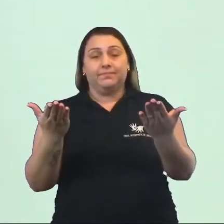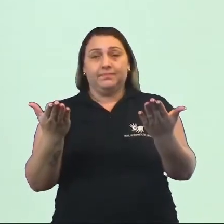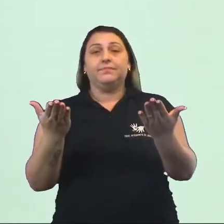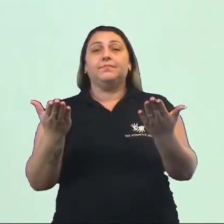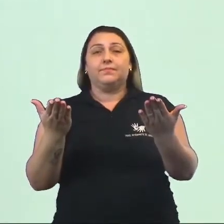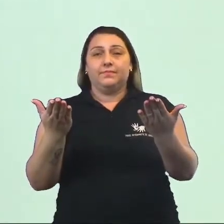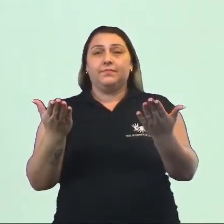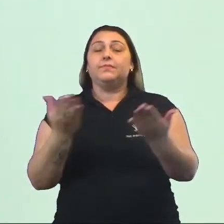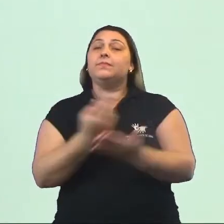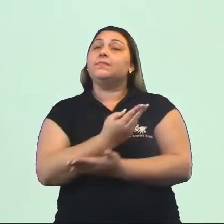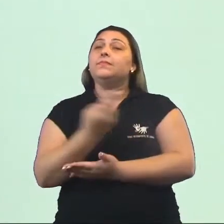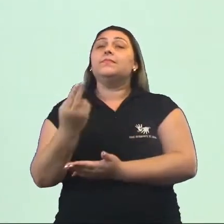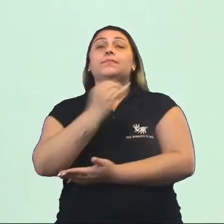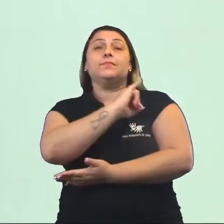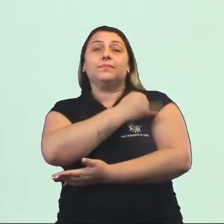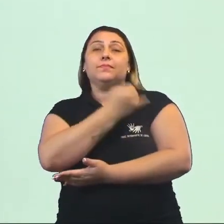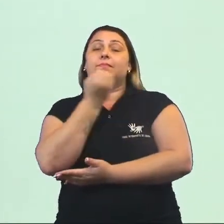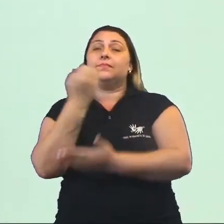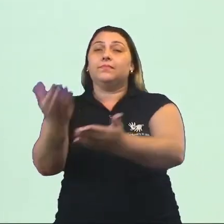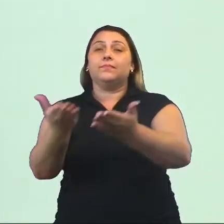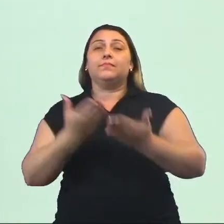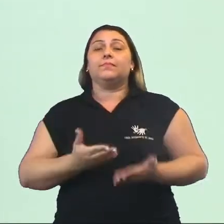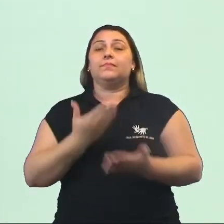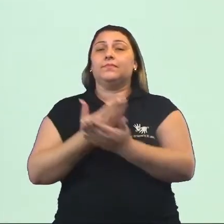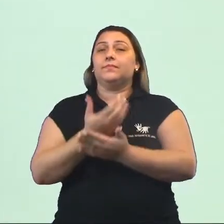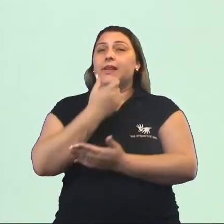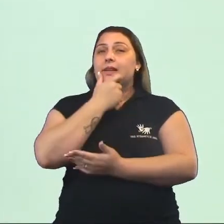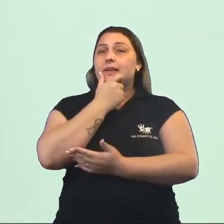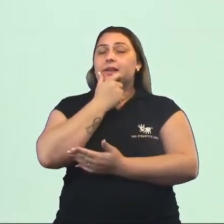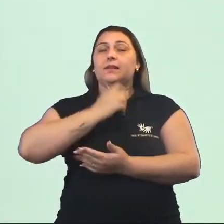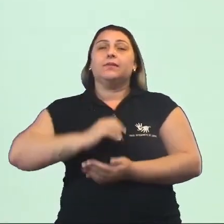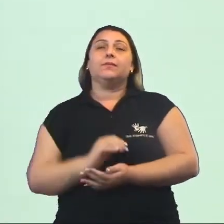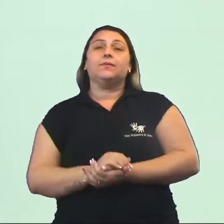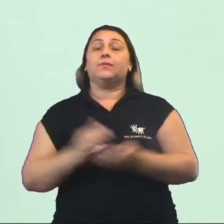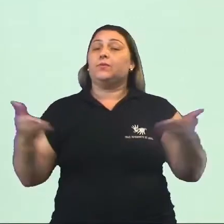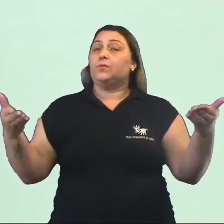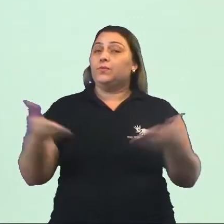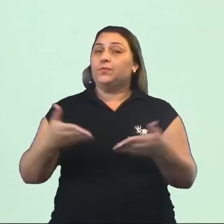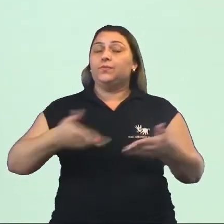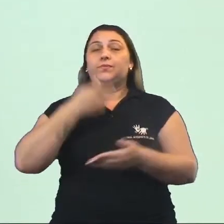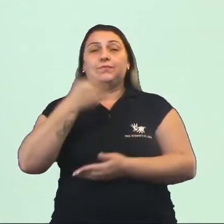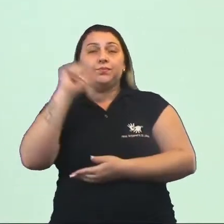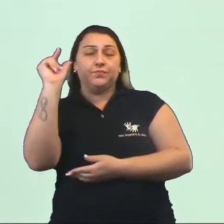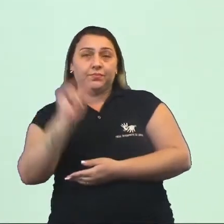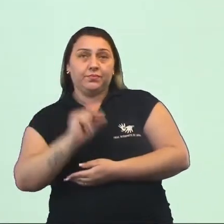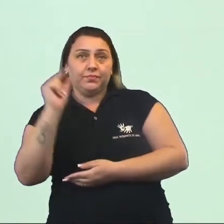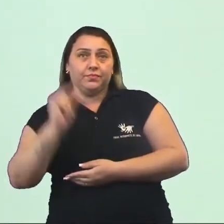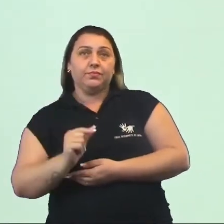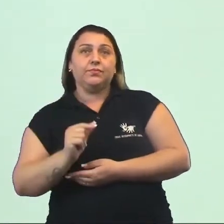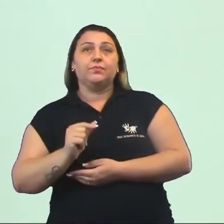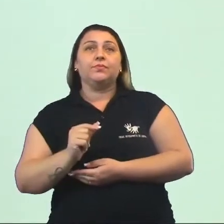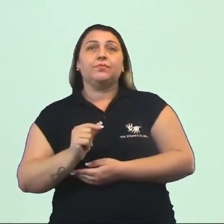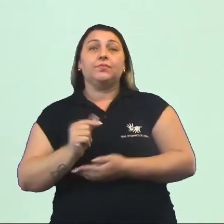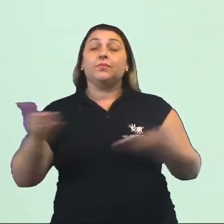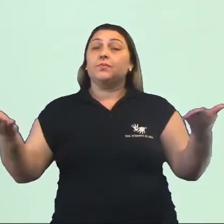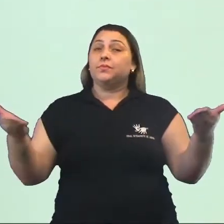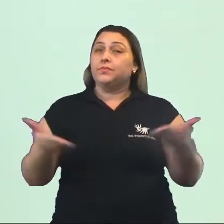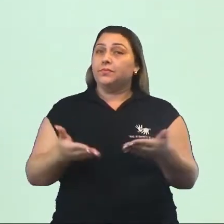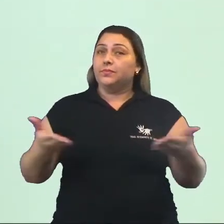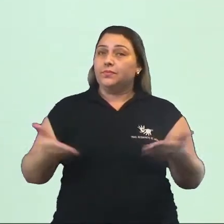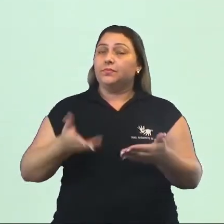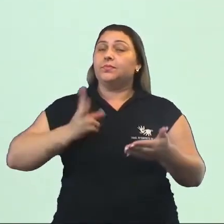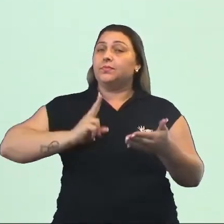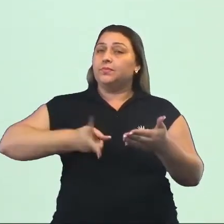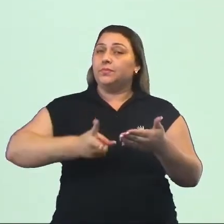todos bem. Meu nome é Jaqueline e sejam bem-vindos à nossa aula de inglês. Hoje nós vamos falar um pouquinho sobre present continuous,